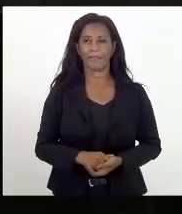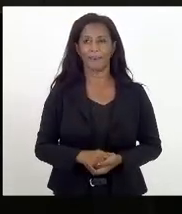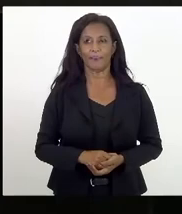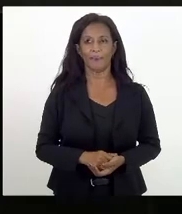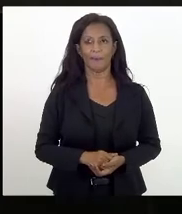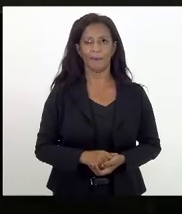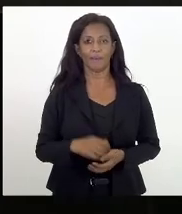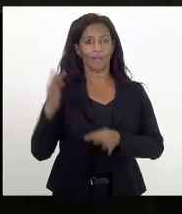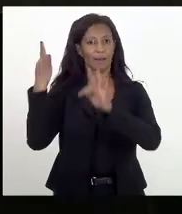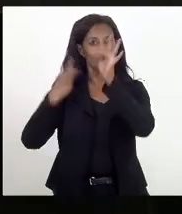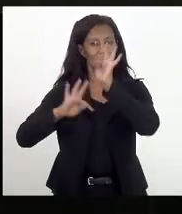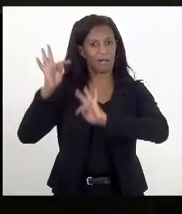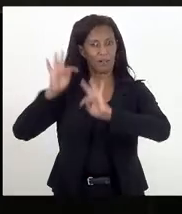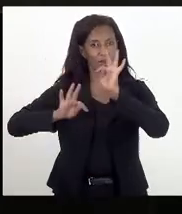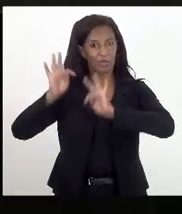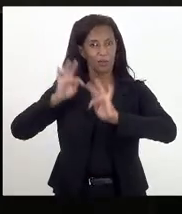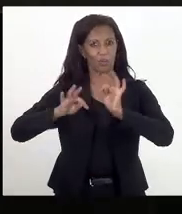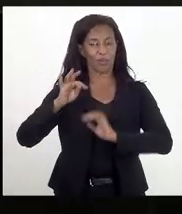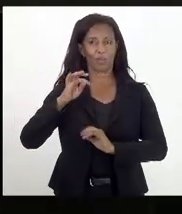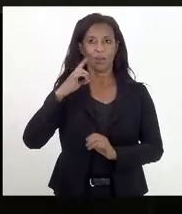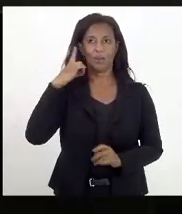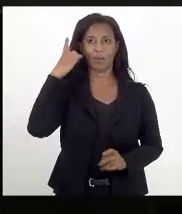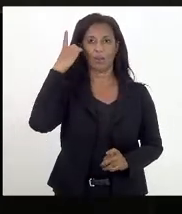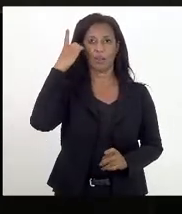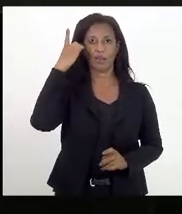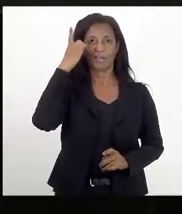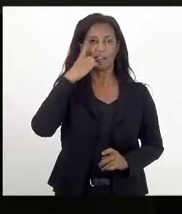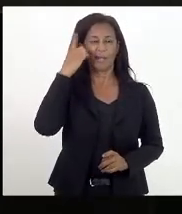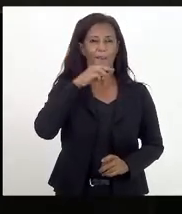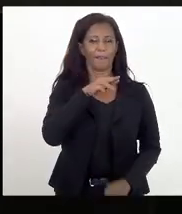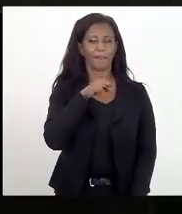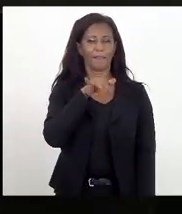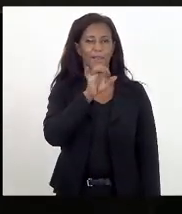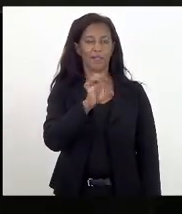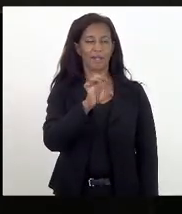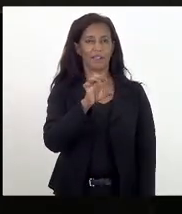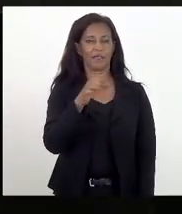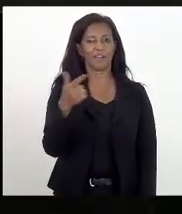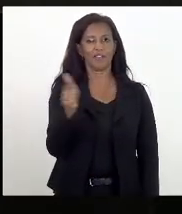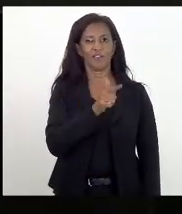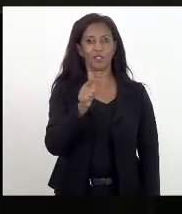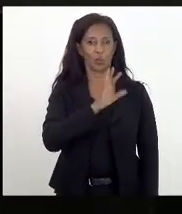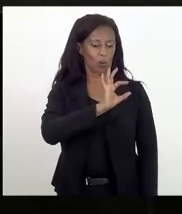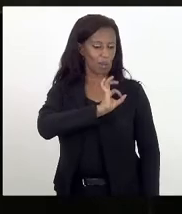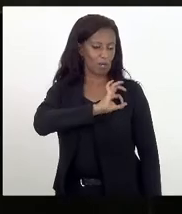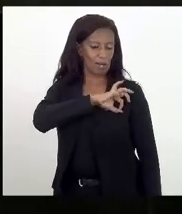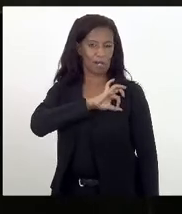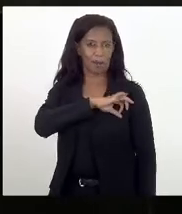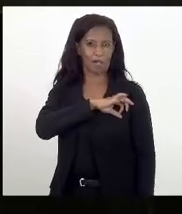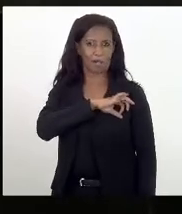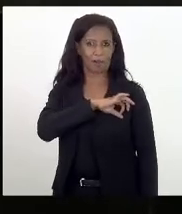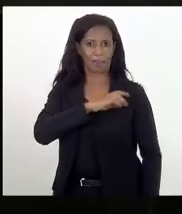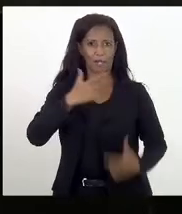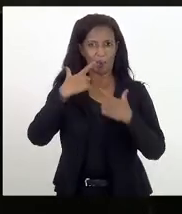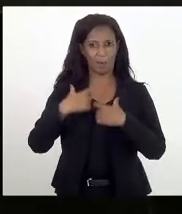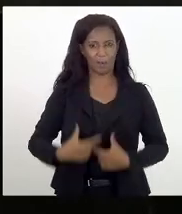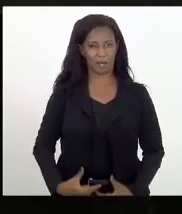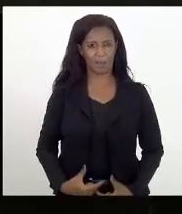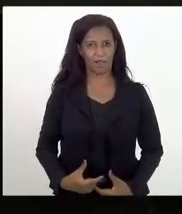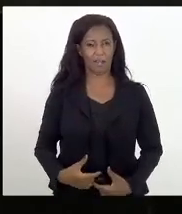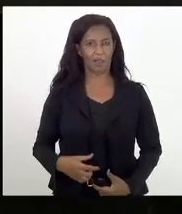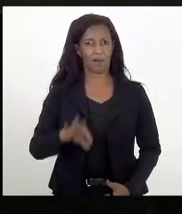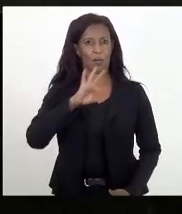reais na tecnologia Deputado link 22 mil câmeras operacionais portáteis a gente